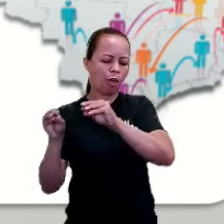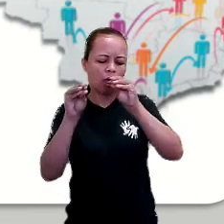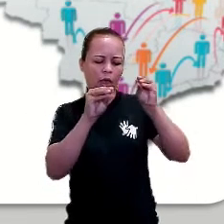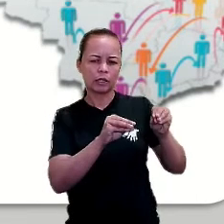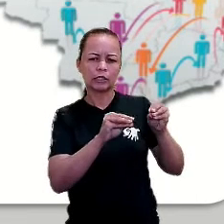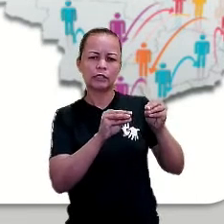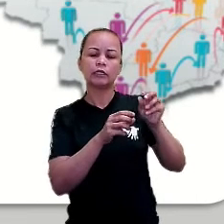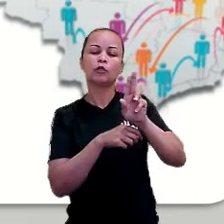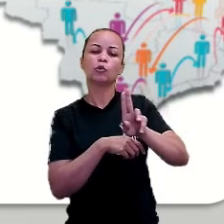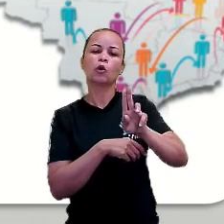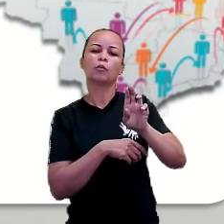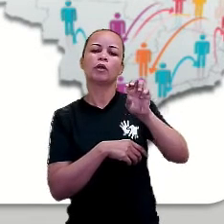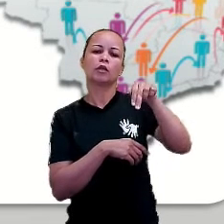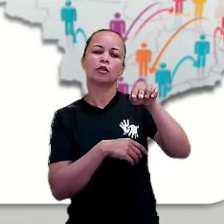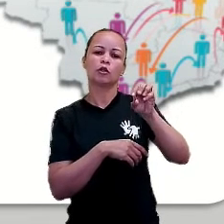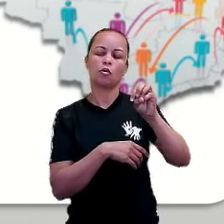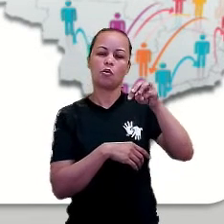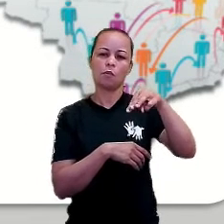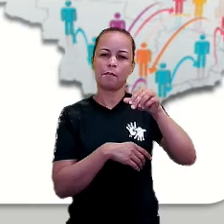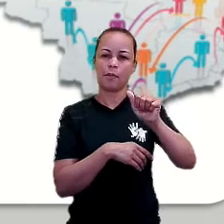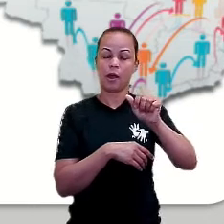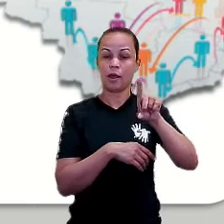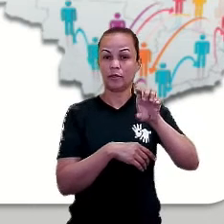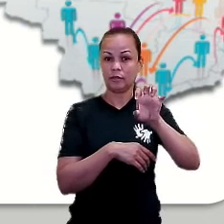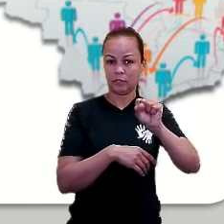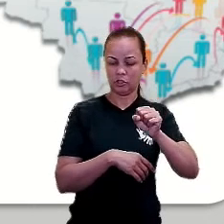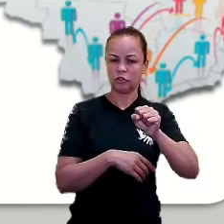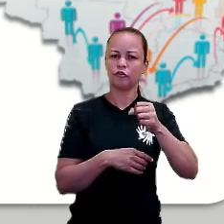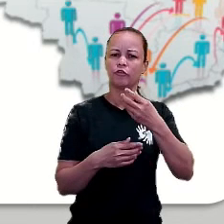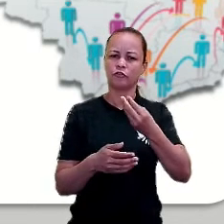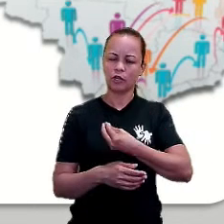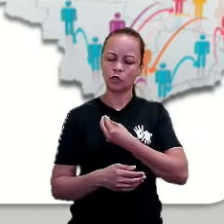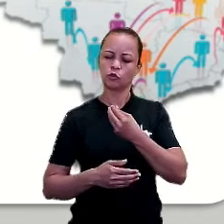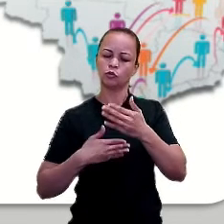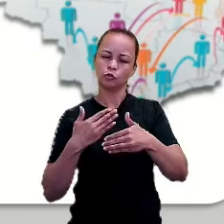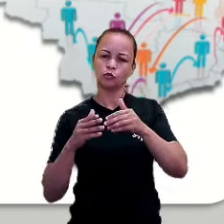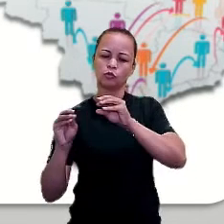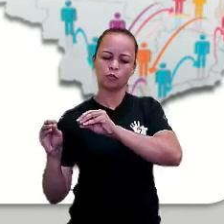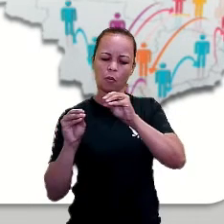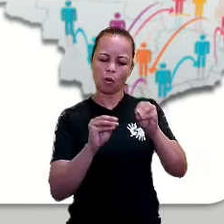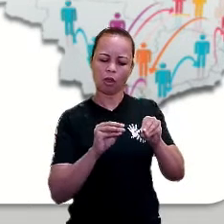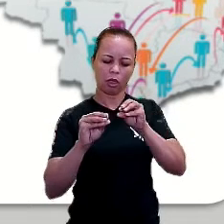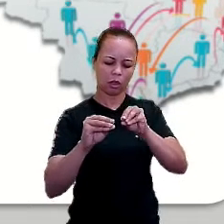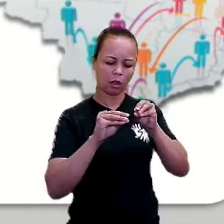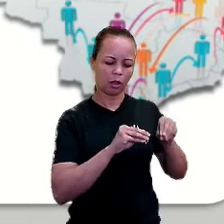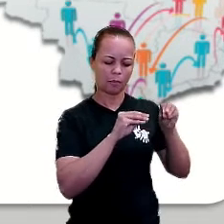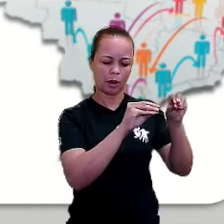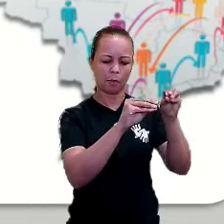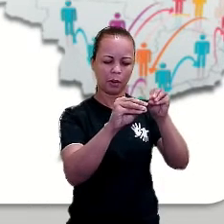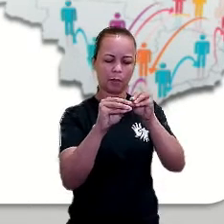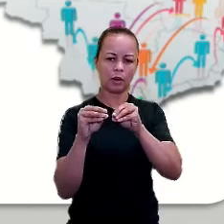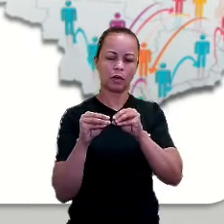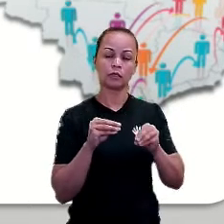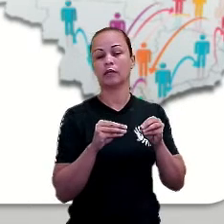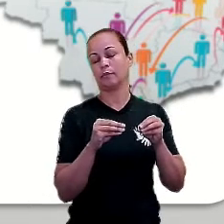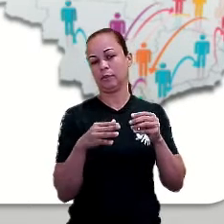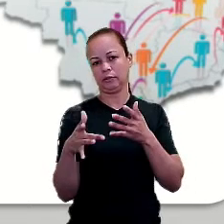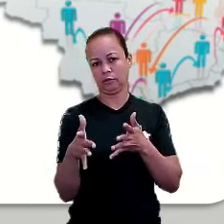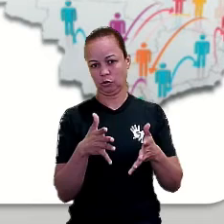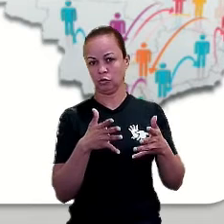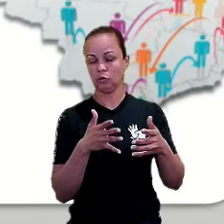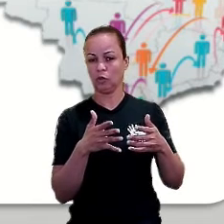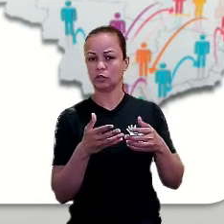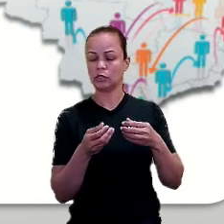éramos nômades. Nós vivíamos nos mudando de local a partir da nossa condição. Então, a gente